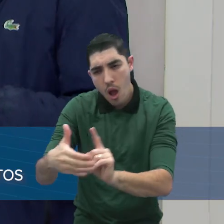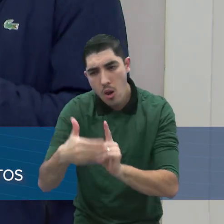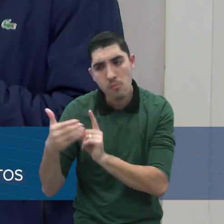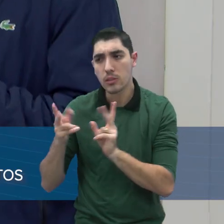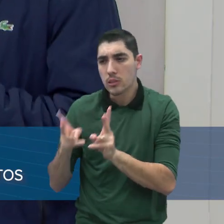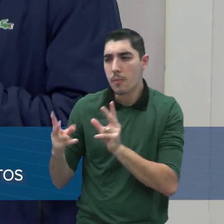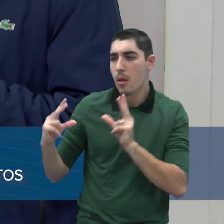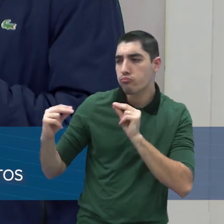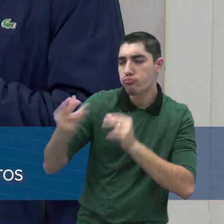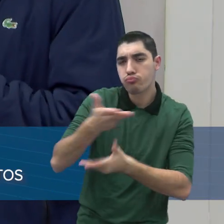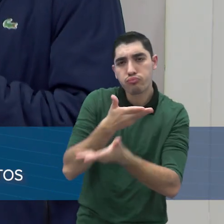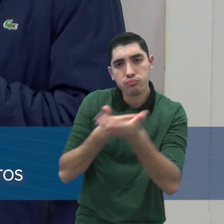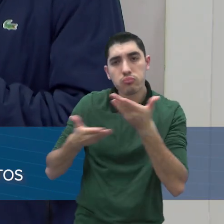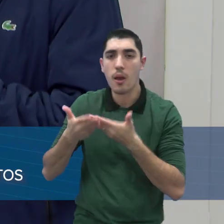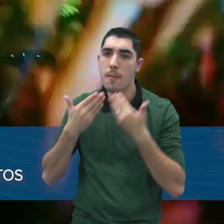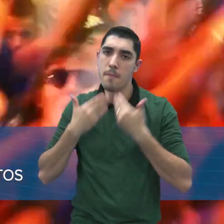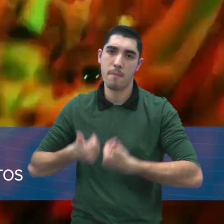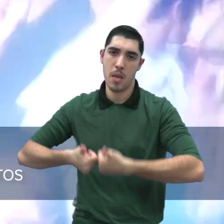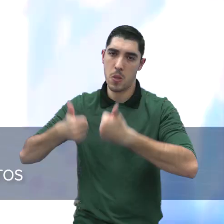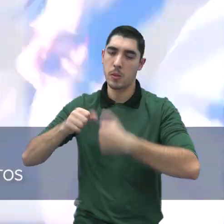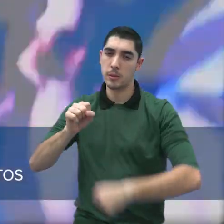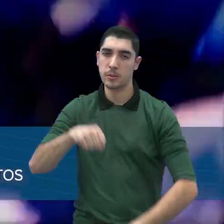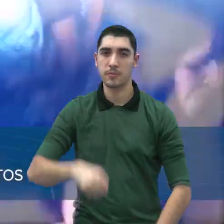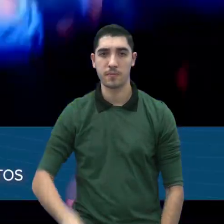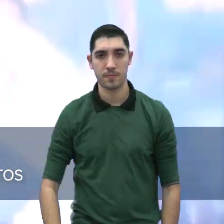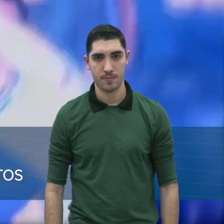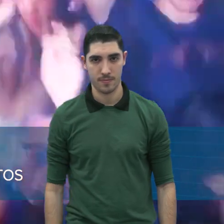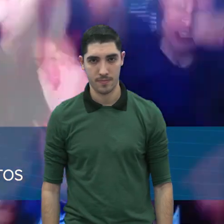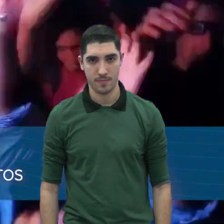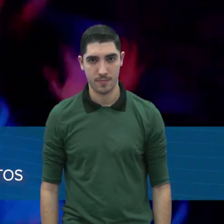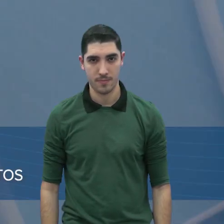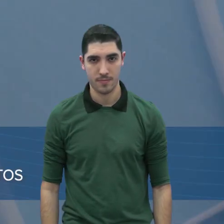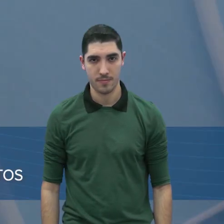espaço para diálogo, melhor certamente é.